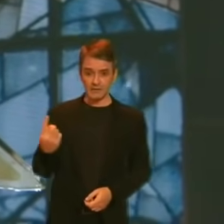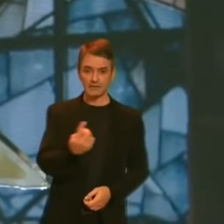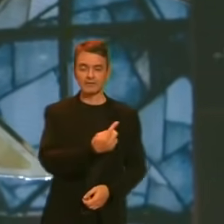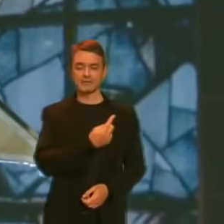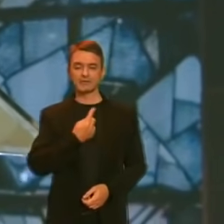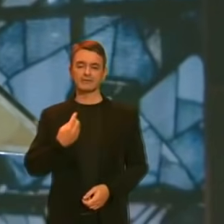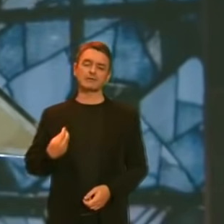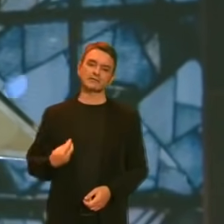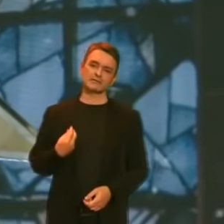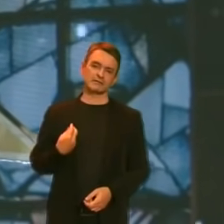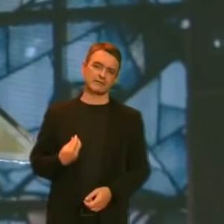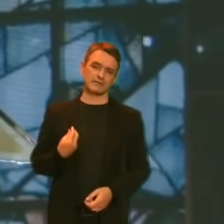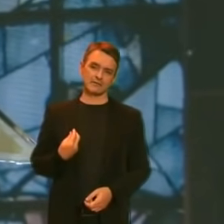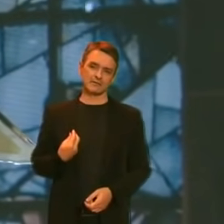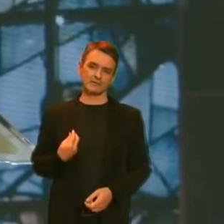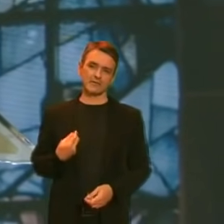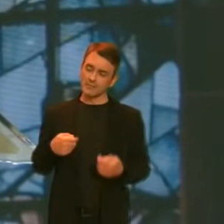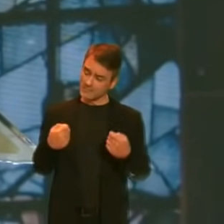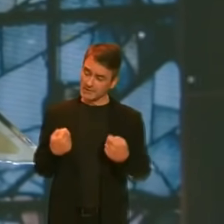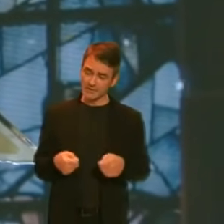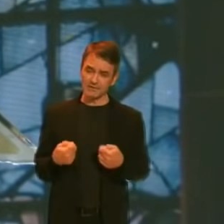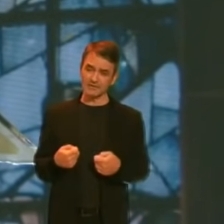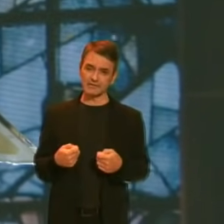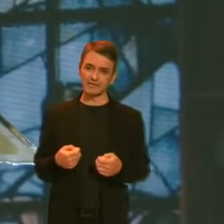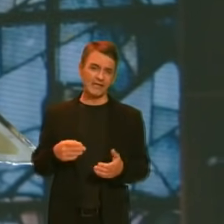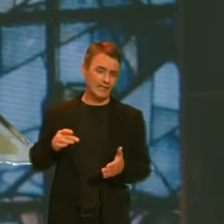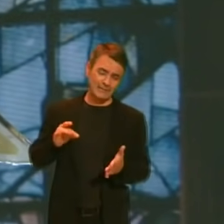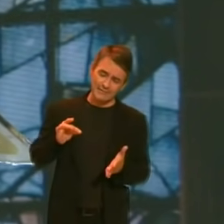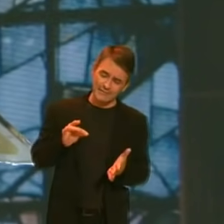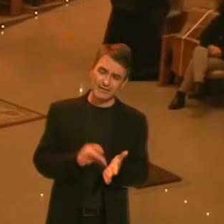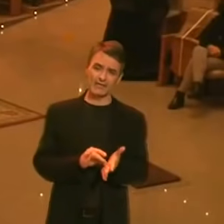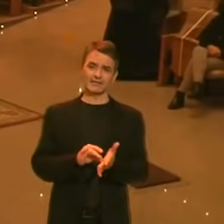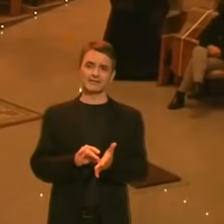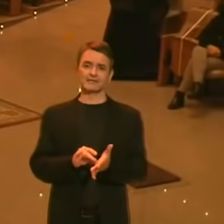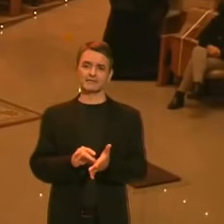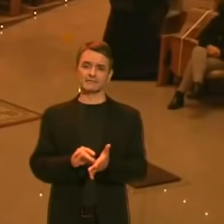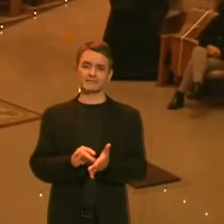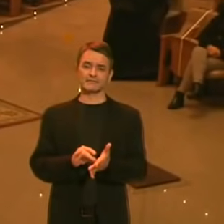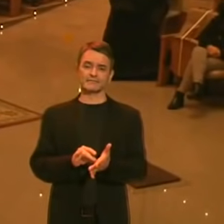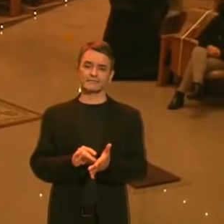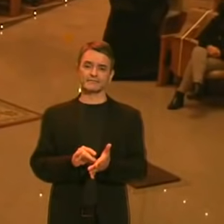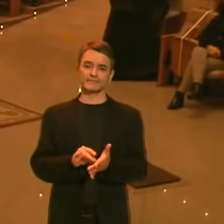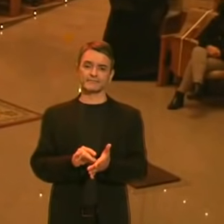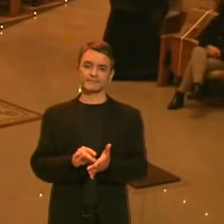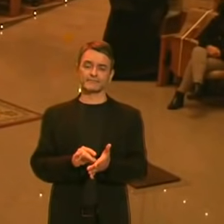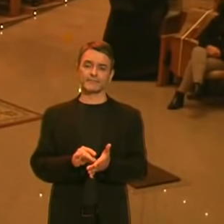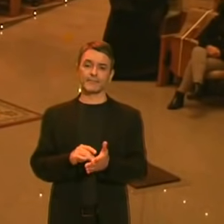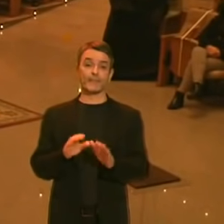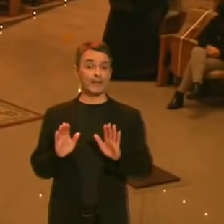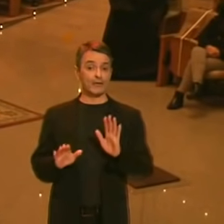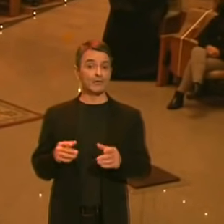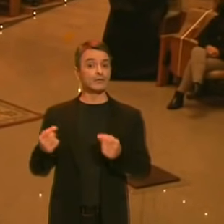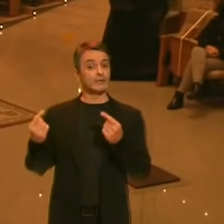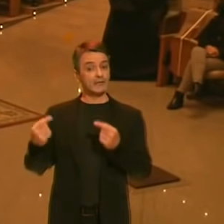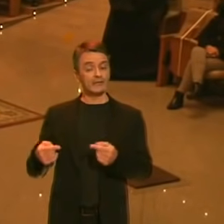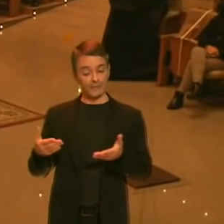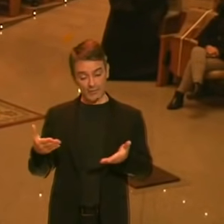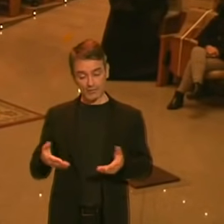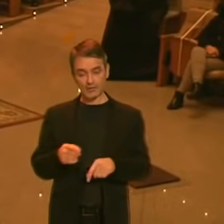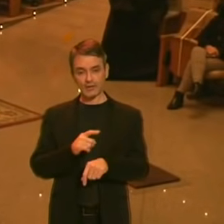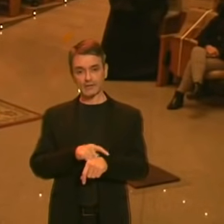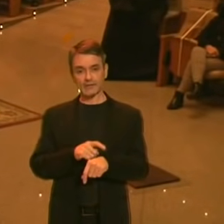ser mais ou menos. Ou é ou não é. E esse é o desafio desse tempo.